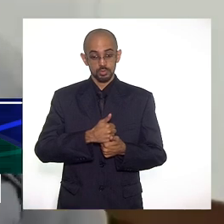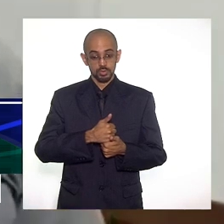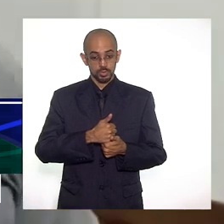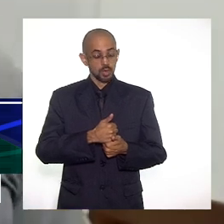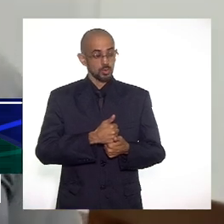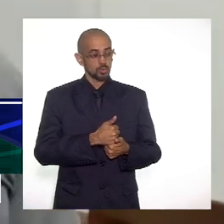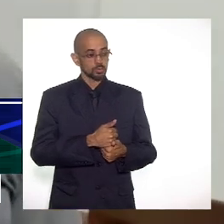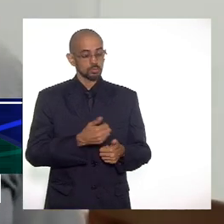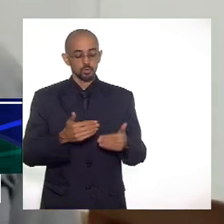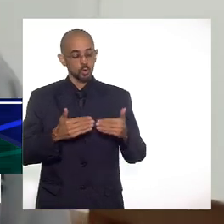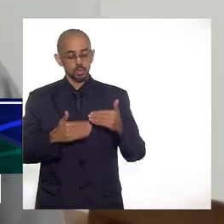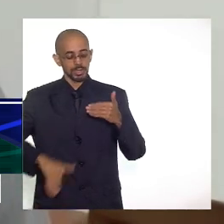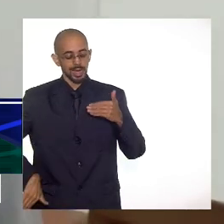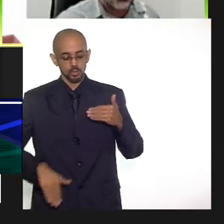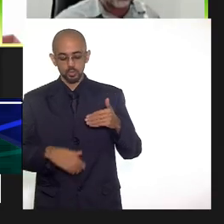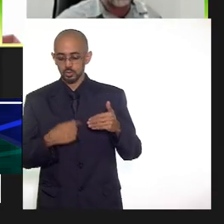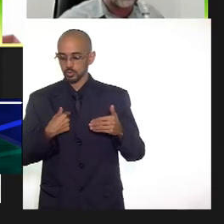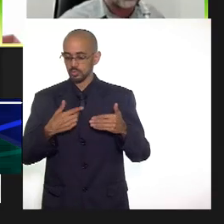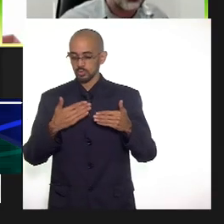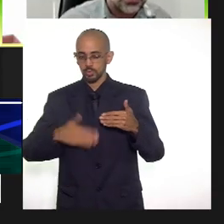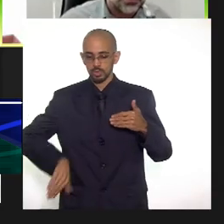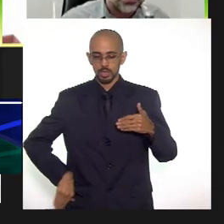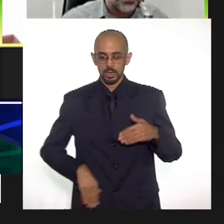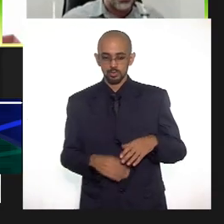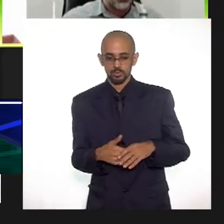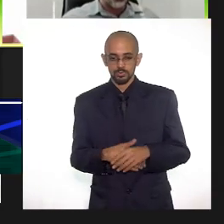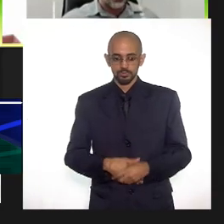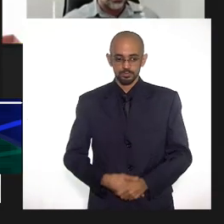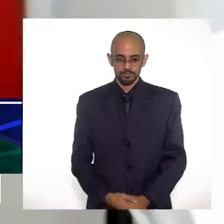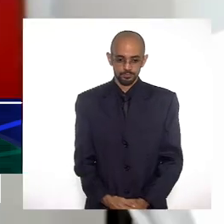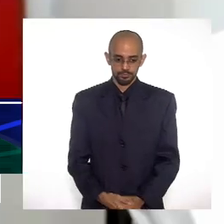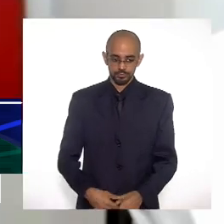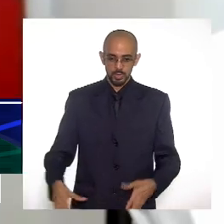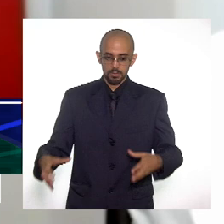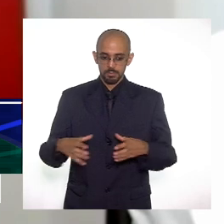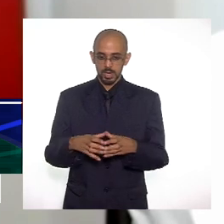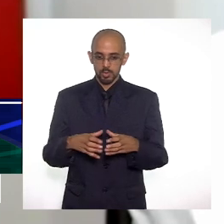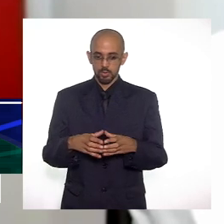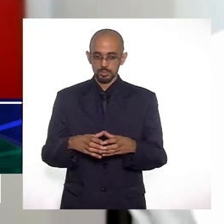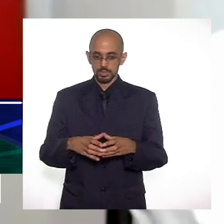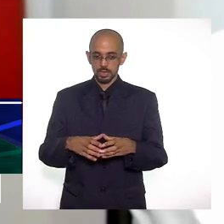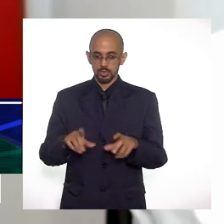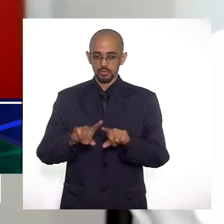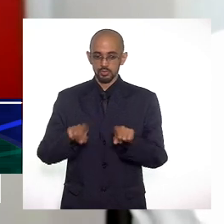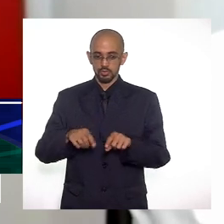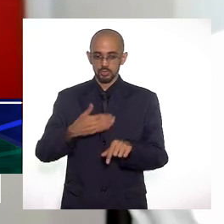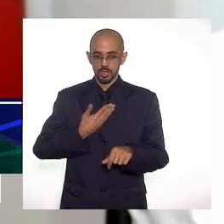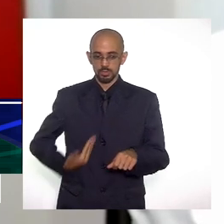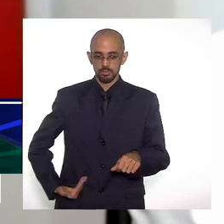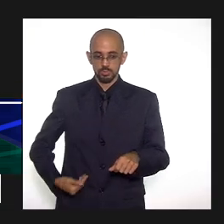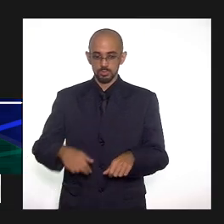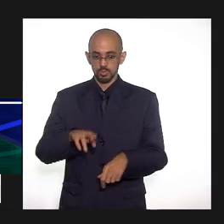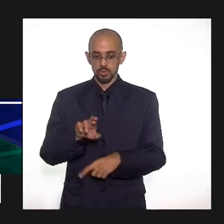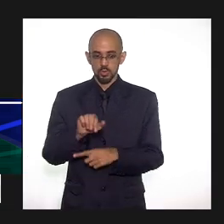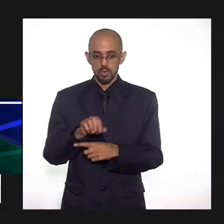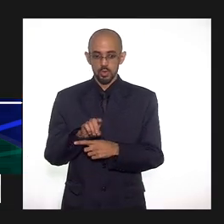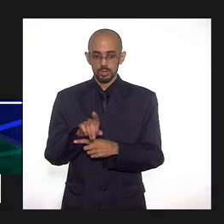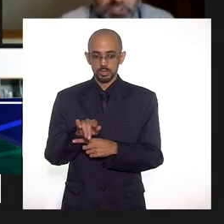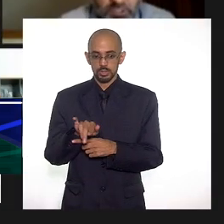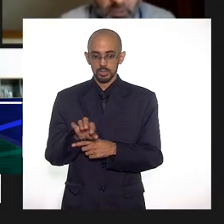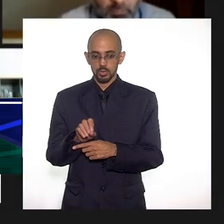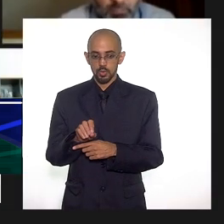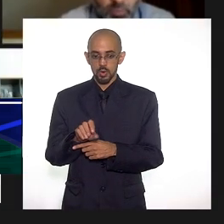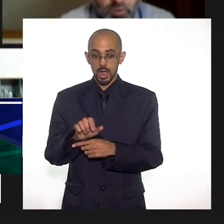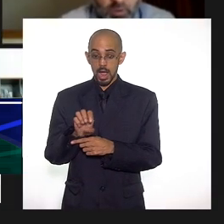Não, contrário ao substitutivo, presidente. Ok. Pela Comissão de Servidores Públicos, deputado Rodrigo Amorim.